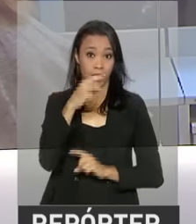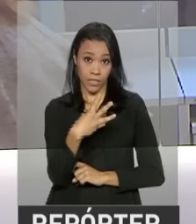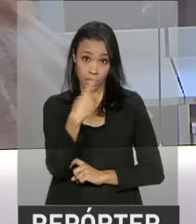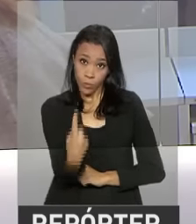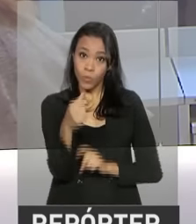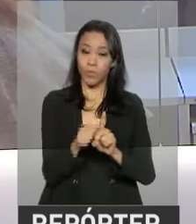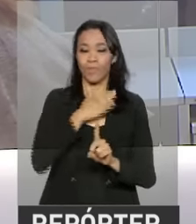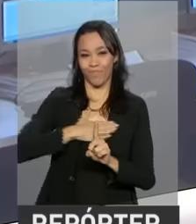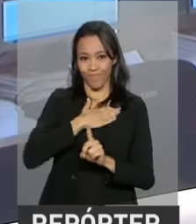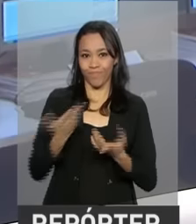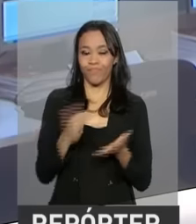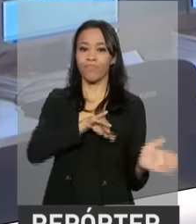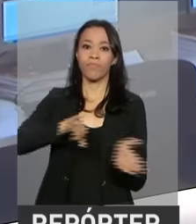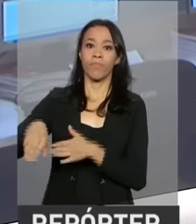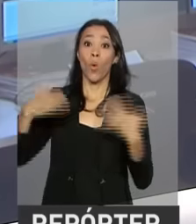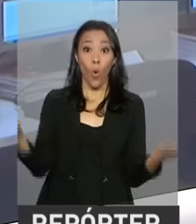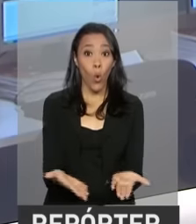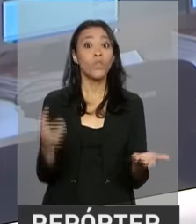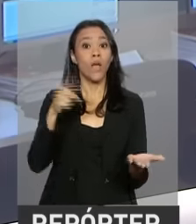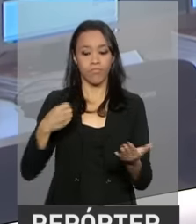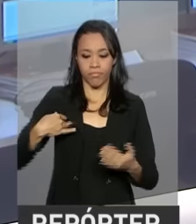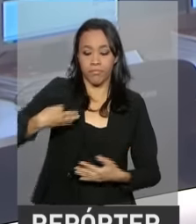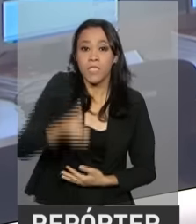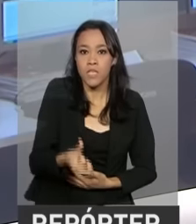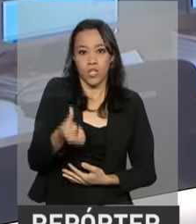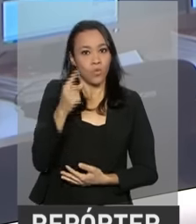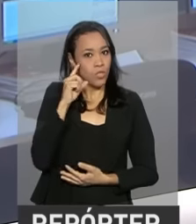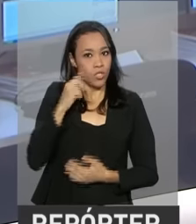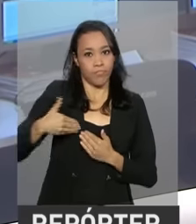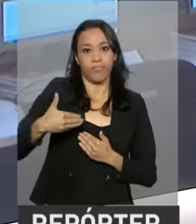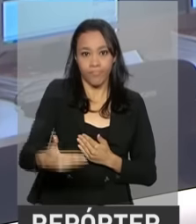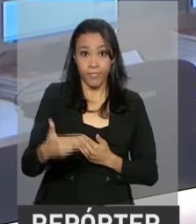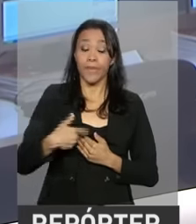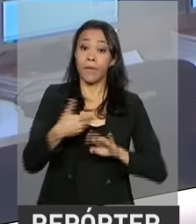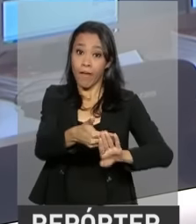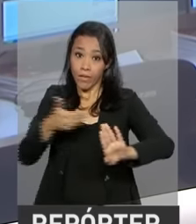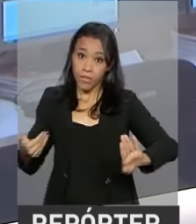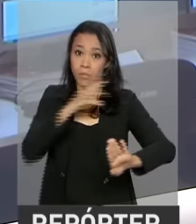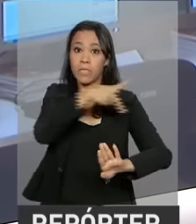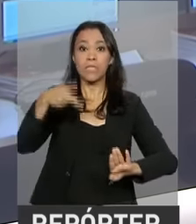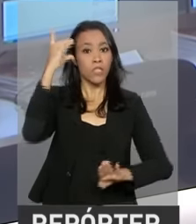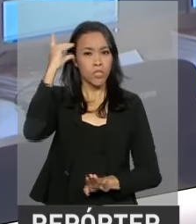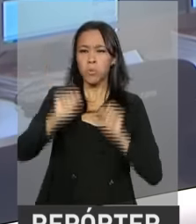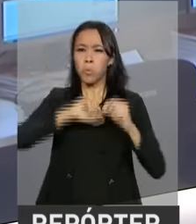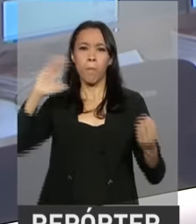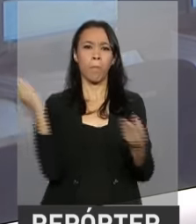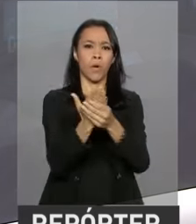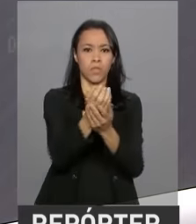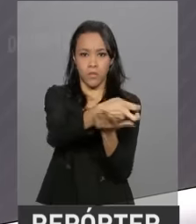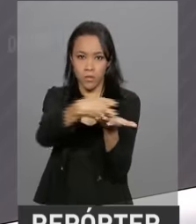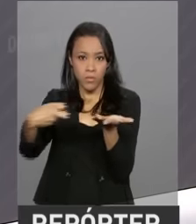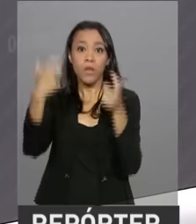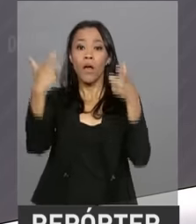31 de agosto hoje é o sexto e último dia do julgamento da presidente afastada Dilma Rousseff no processo de impeachment no